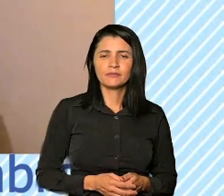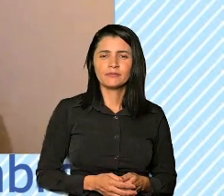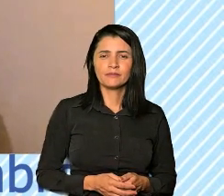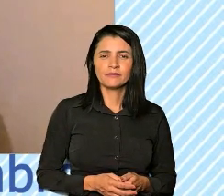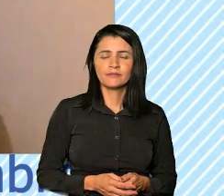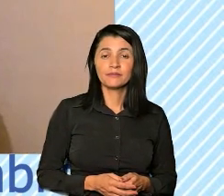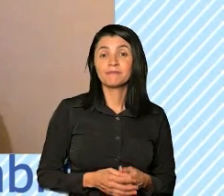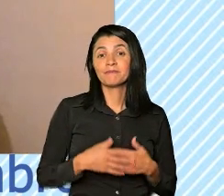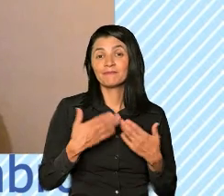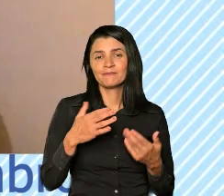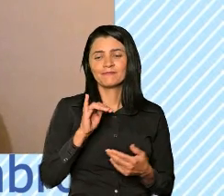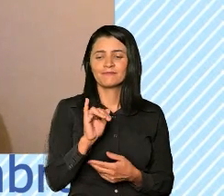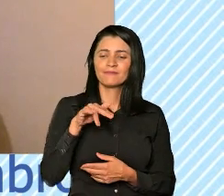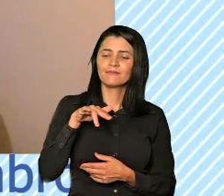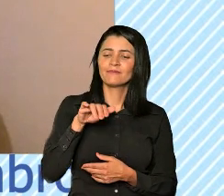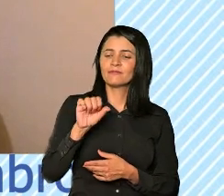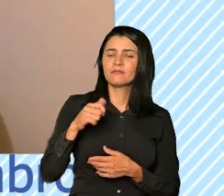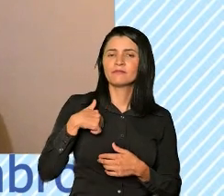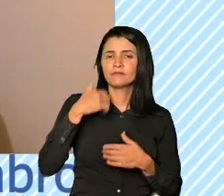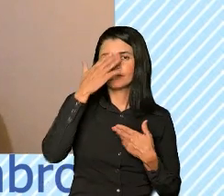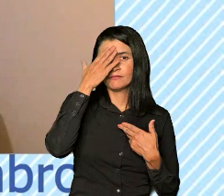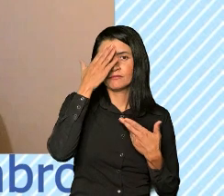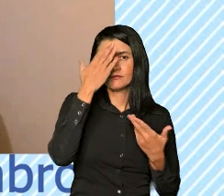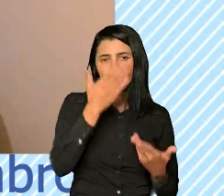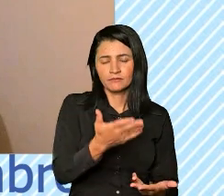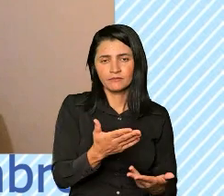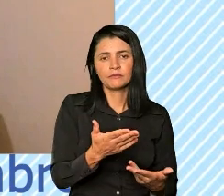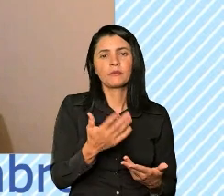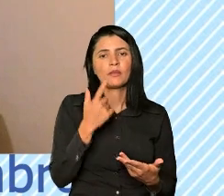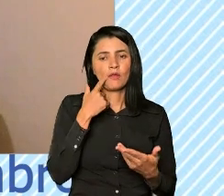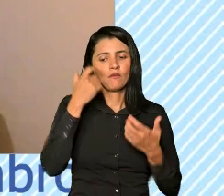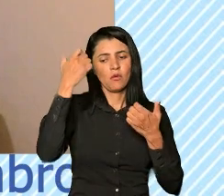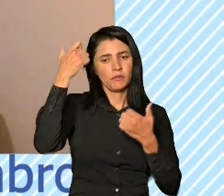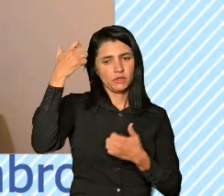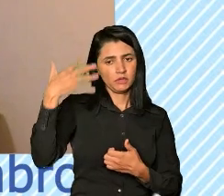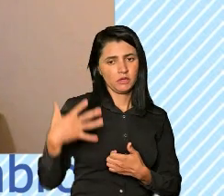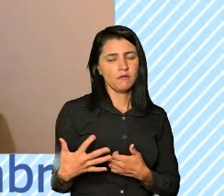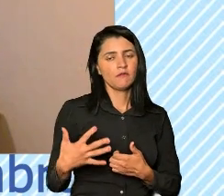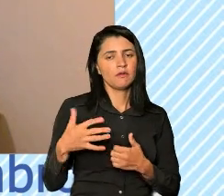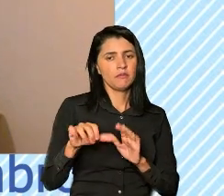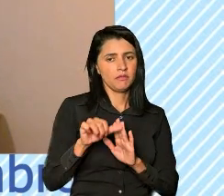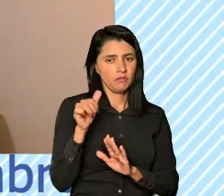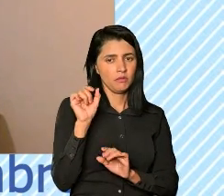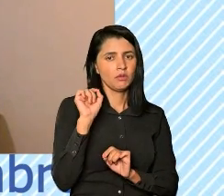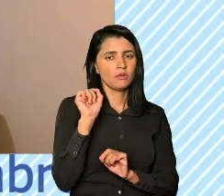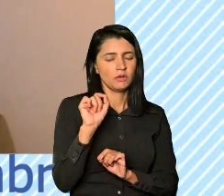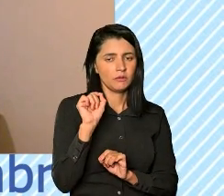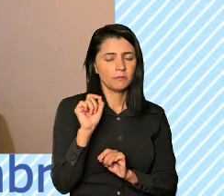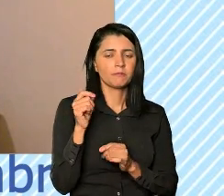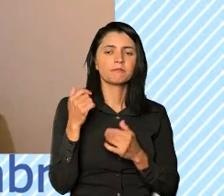Bom, Inês, eu que agradeço. Vou me descrever fisicamente primeiro, né?